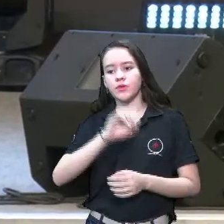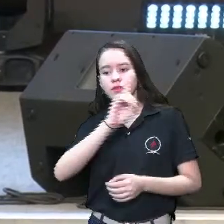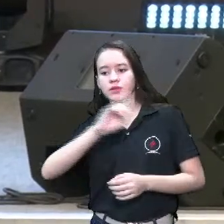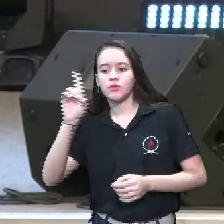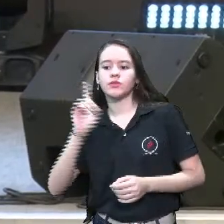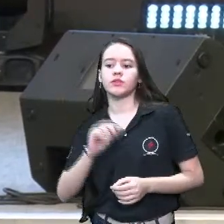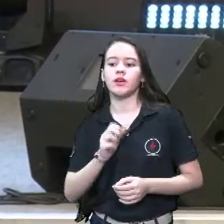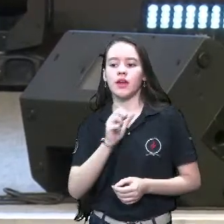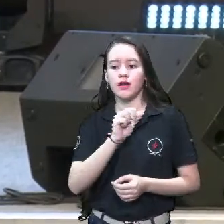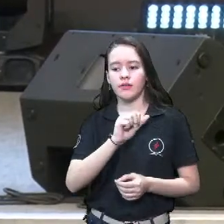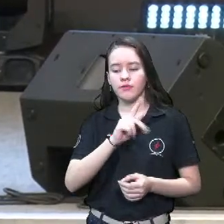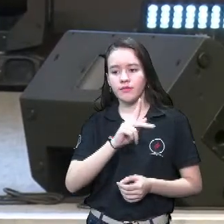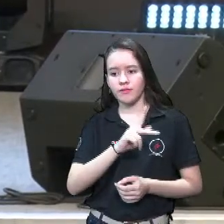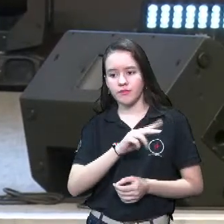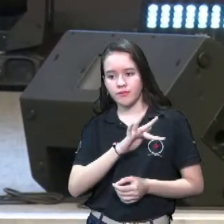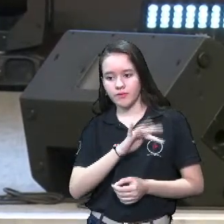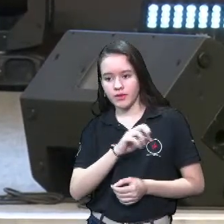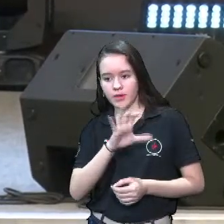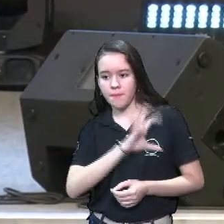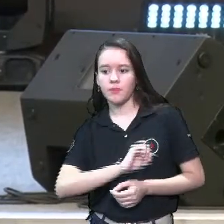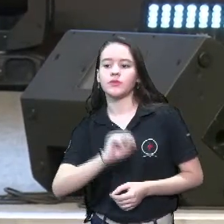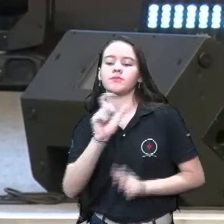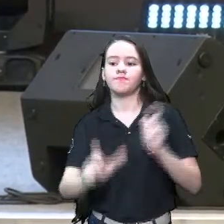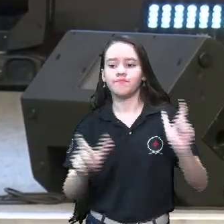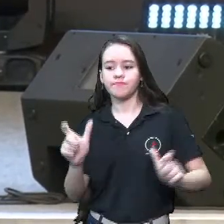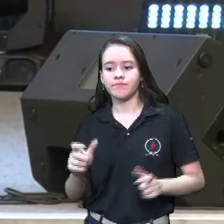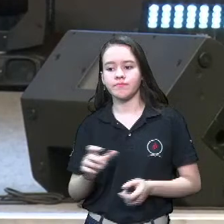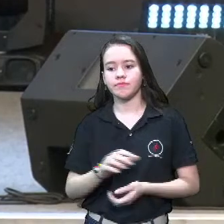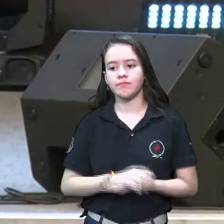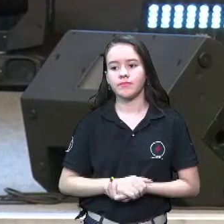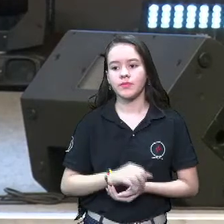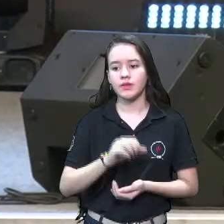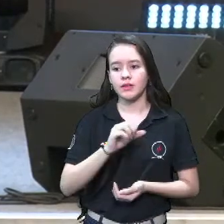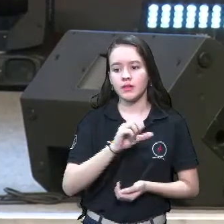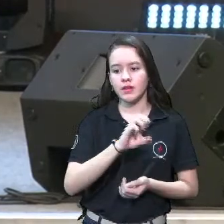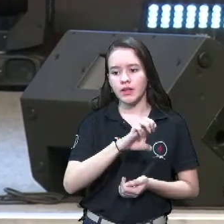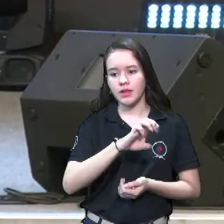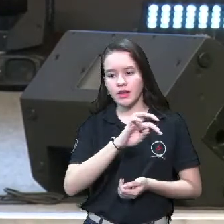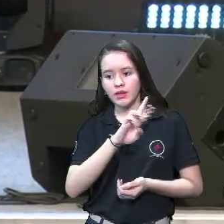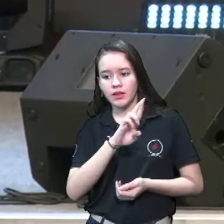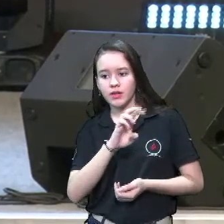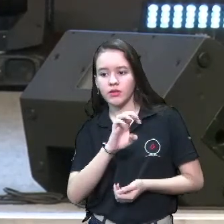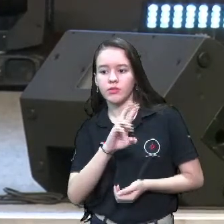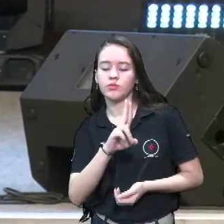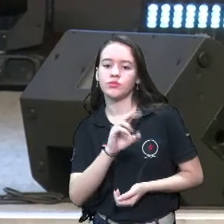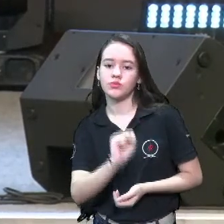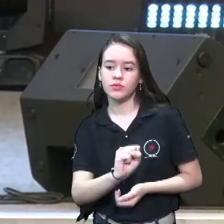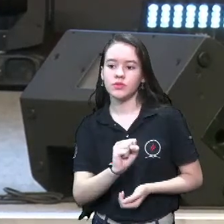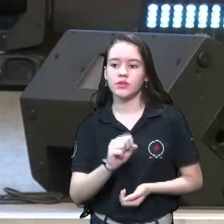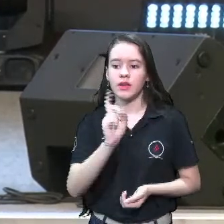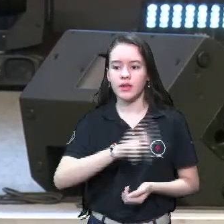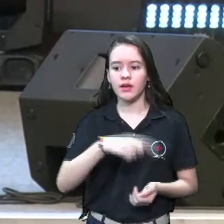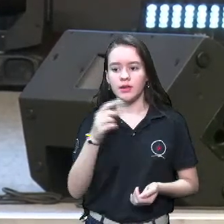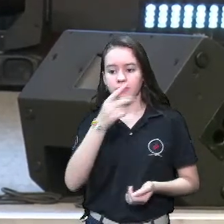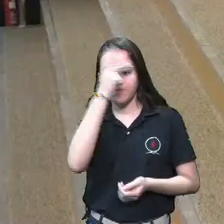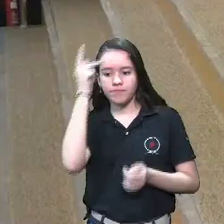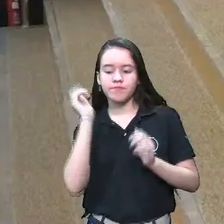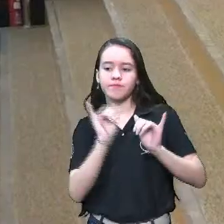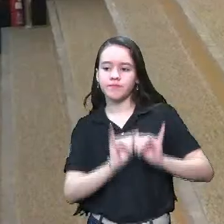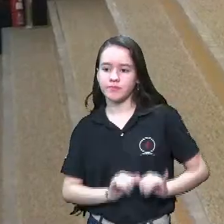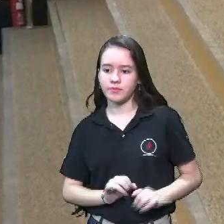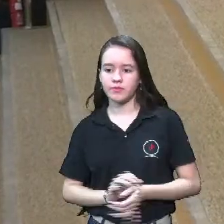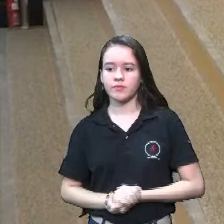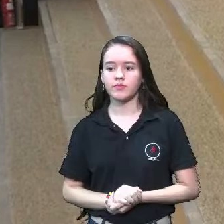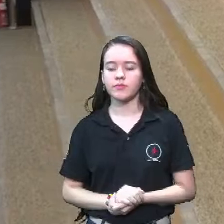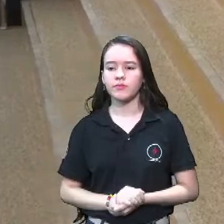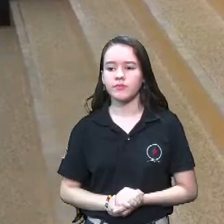amigo, companheiro, irmão, estamos juntos. E o amor eros é o amor sexual relacionado a homem e a mulher. Toda vez que Jesus pergunta para ele: aí,